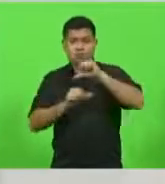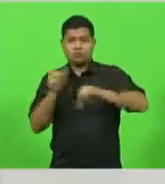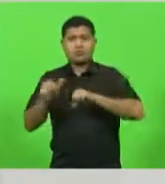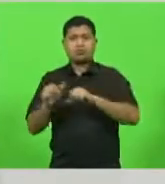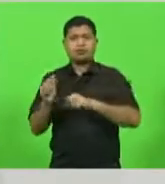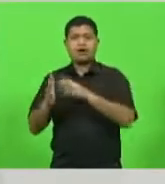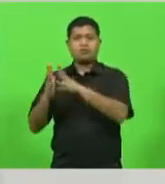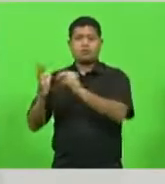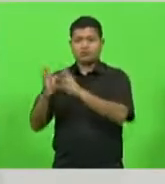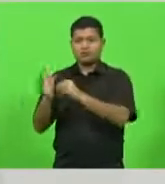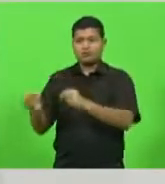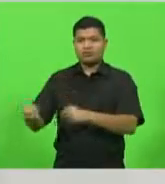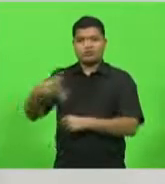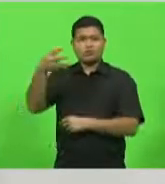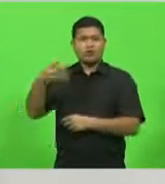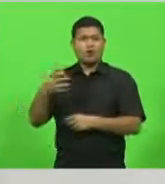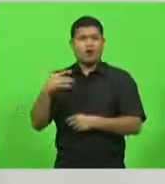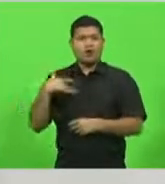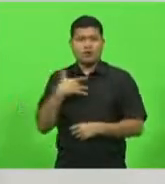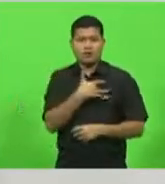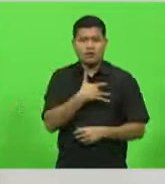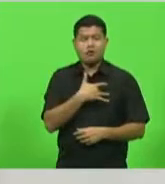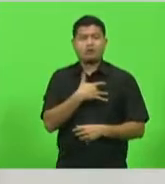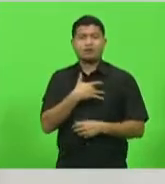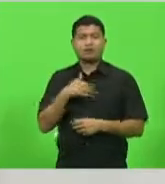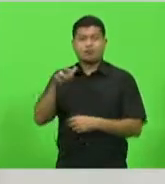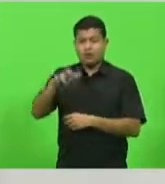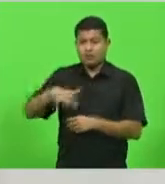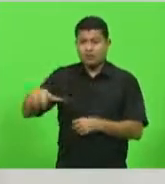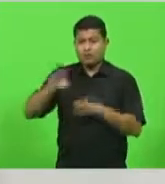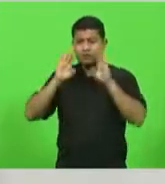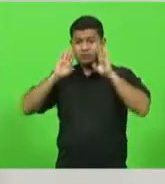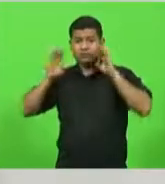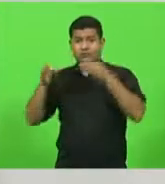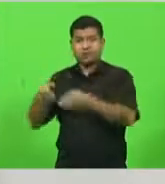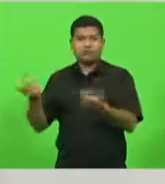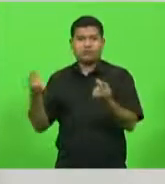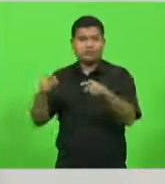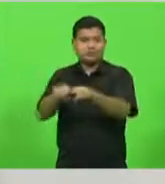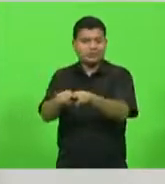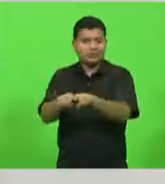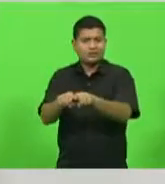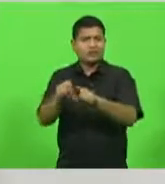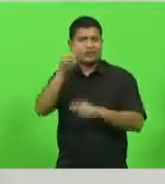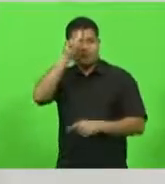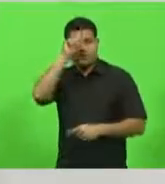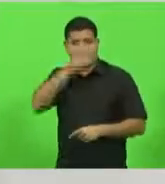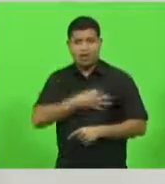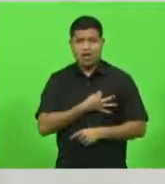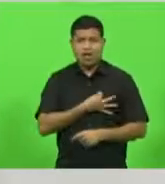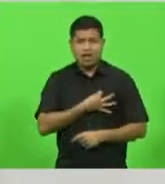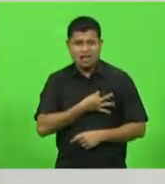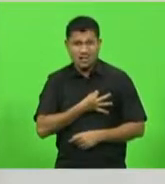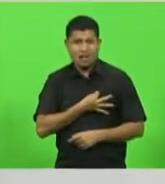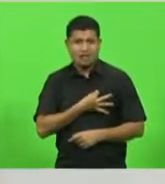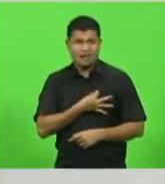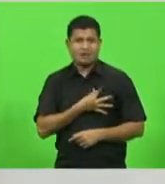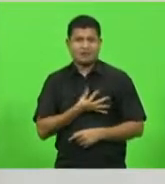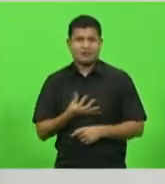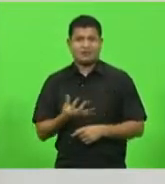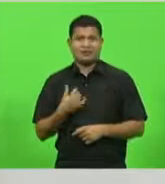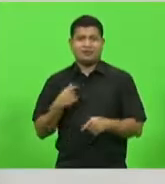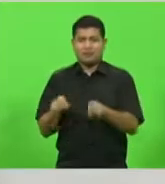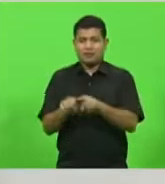Catarina, regionalizado, descentralizado, com foco nas parcerias com os hospitais filantrópicos, com as